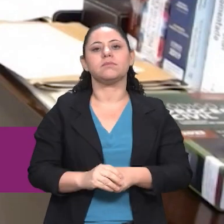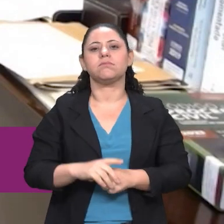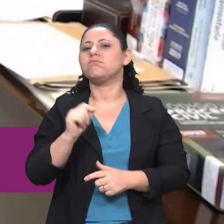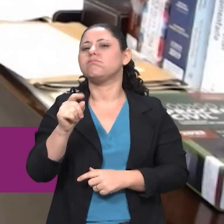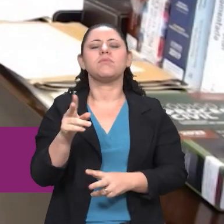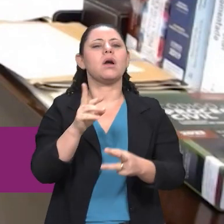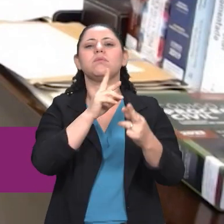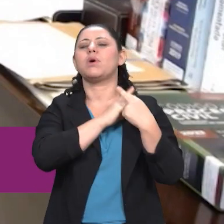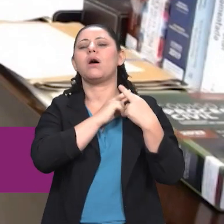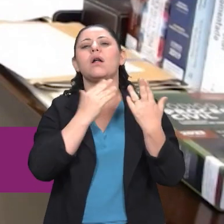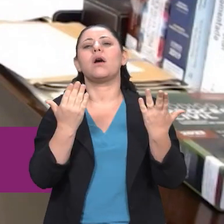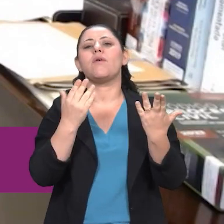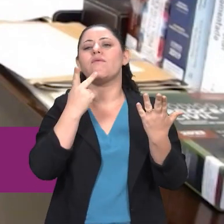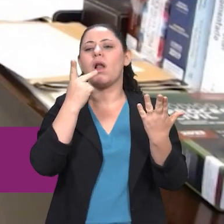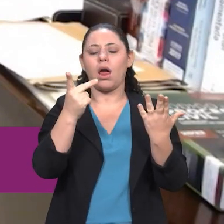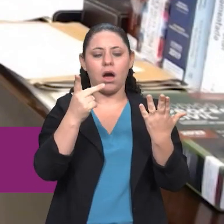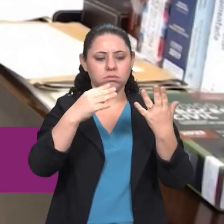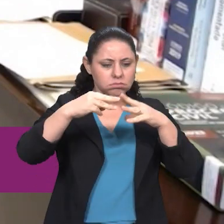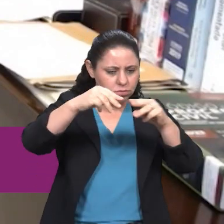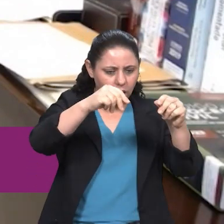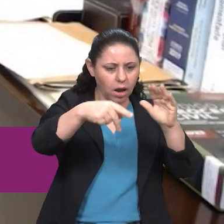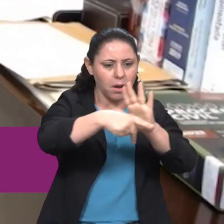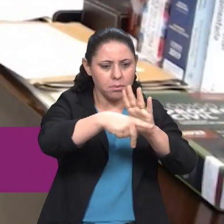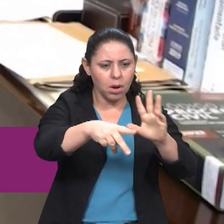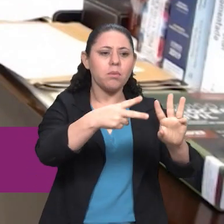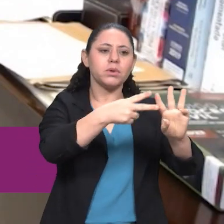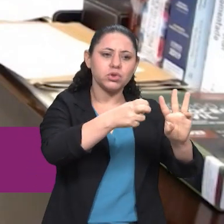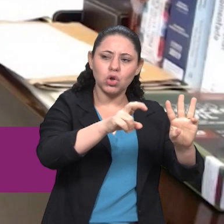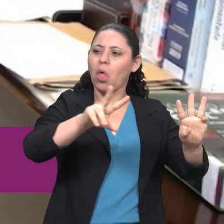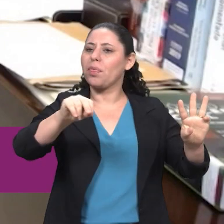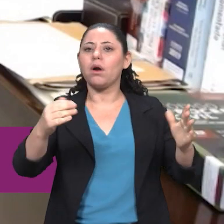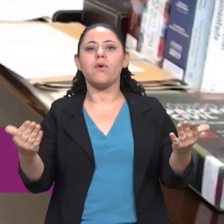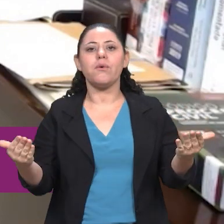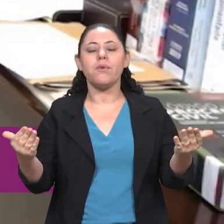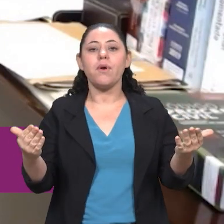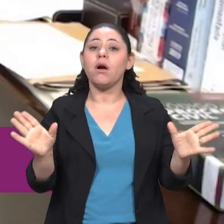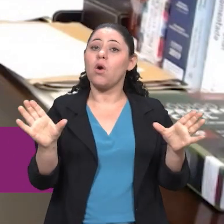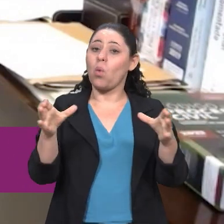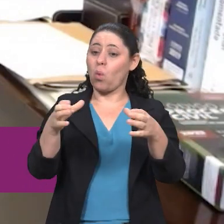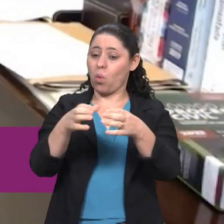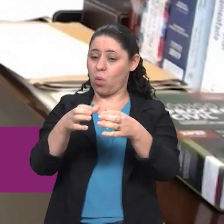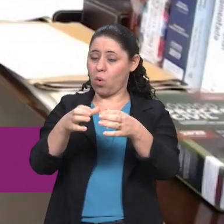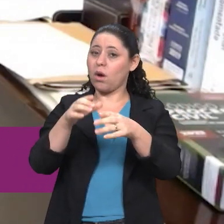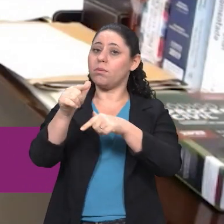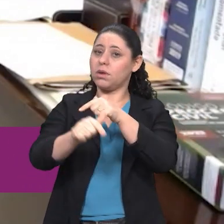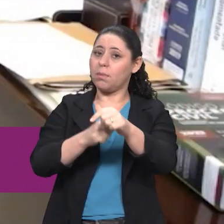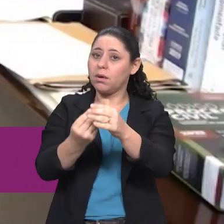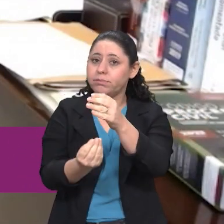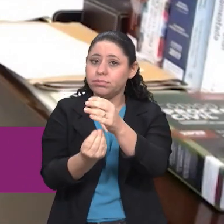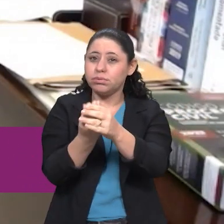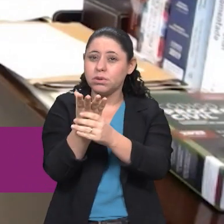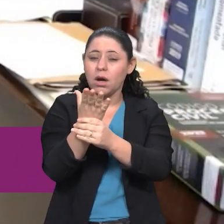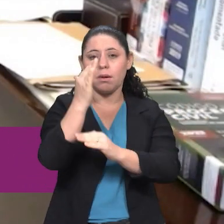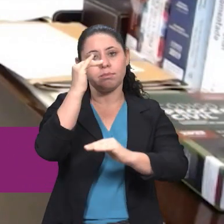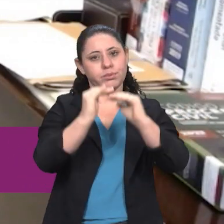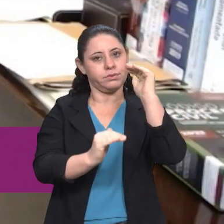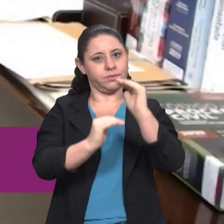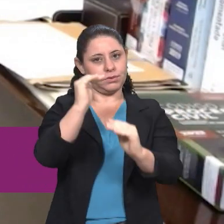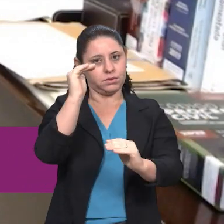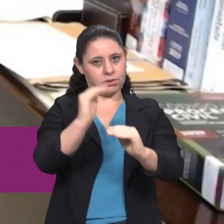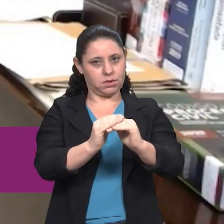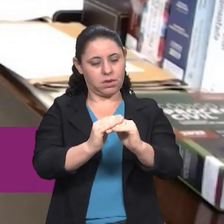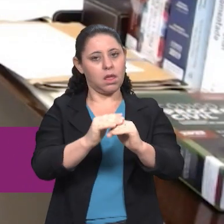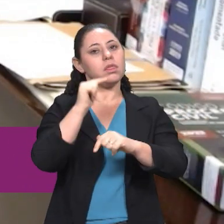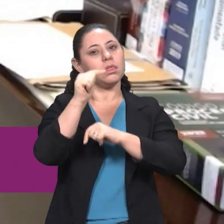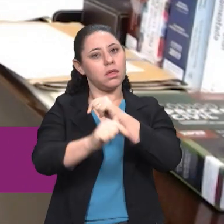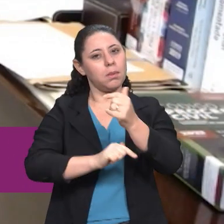o responsável por afirmar se uma área é ou se uma área não é indígena é um grupo de trabalho que é constituído por profissionais,